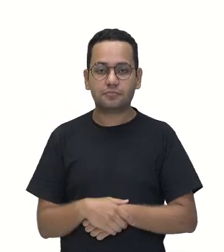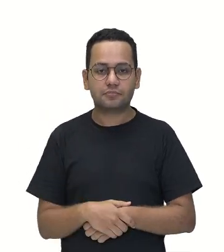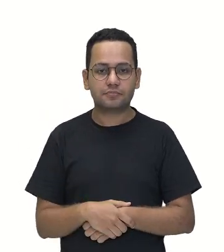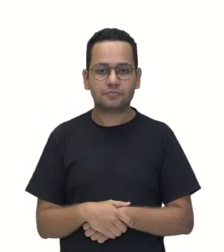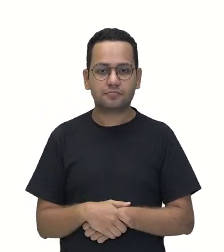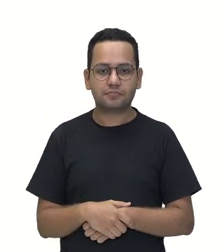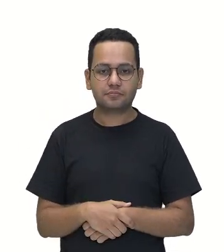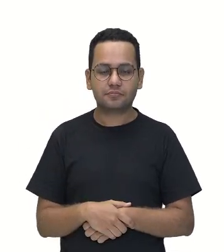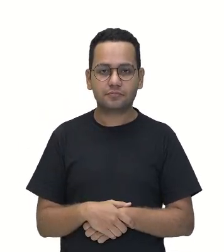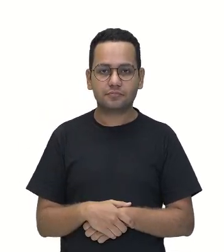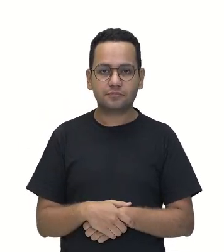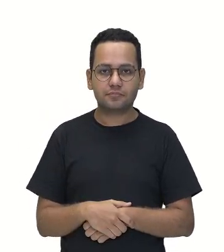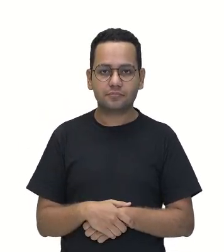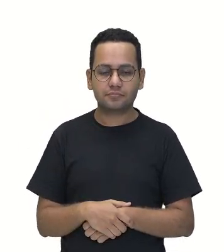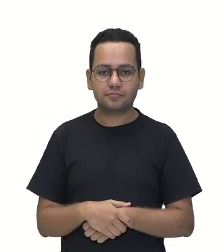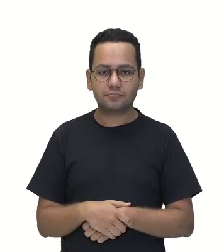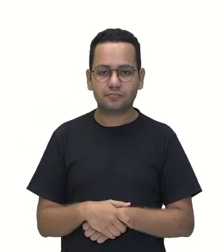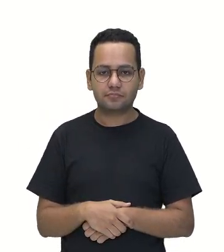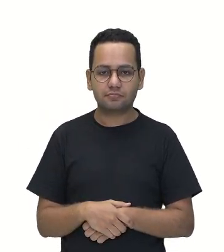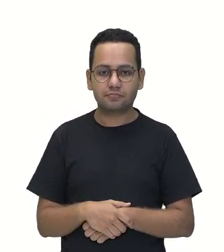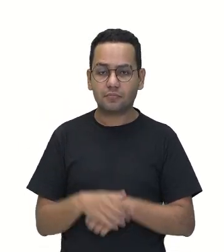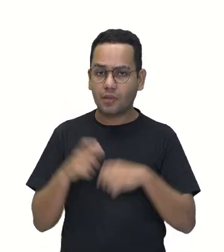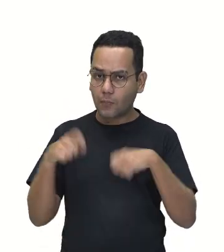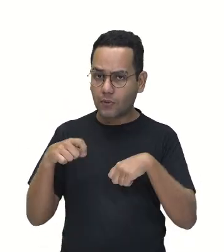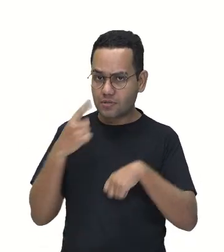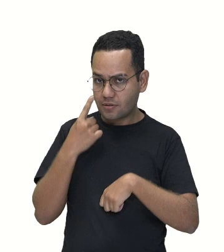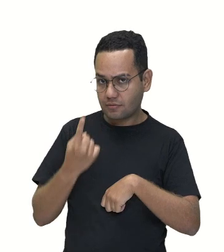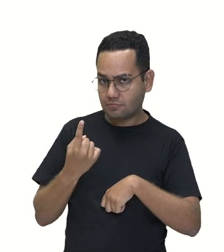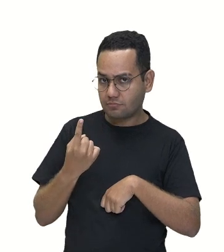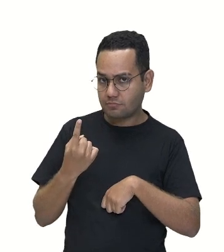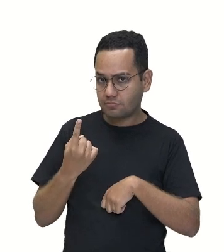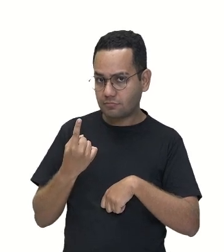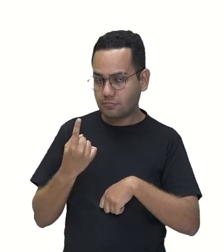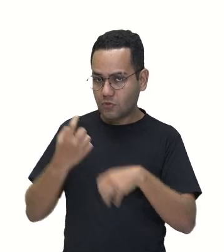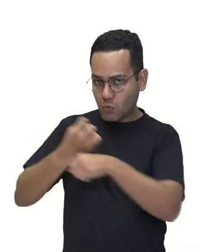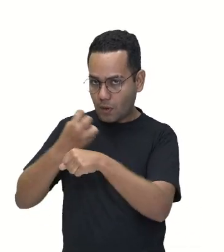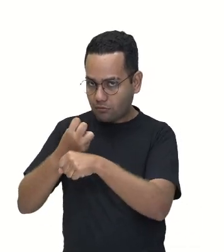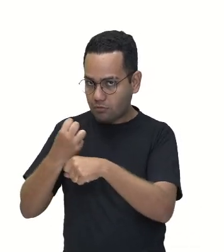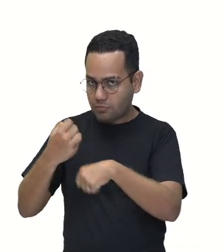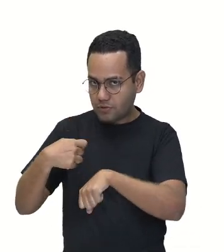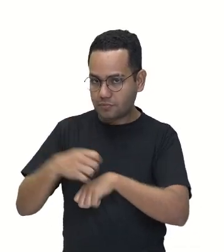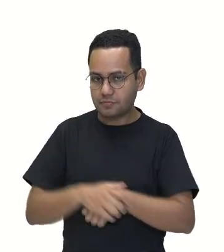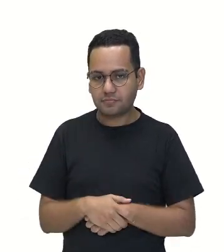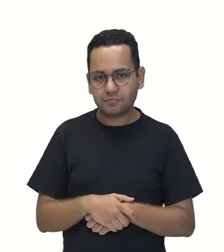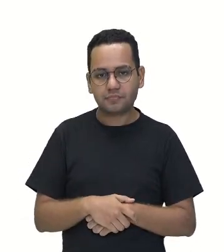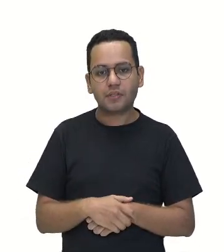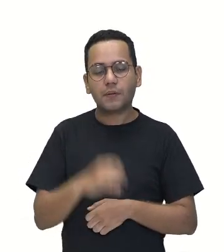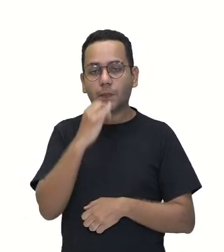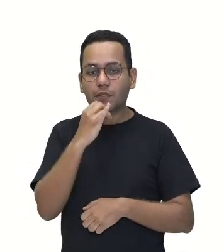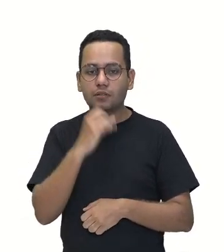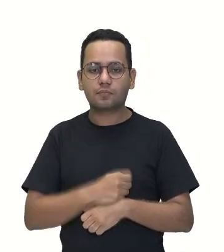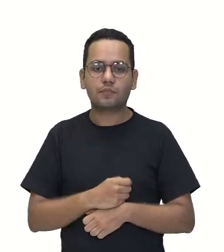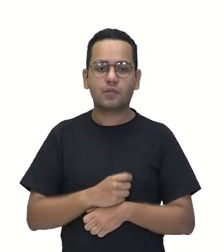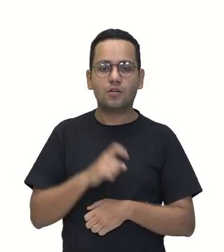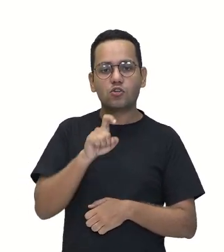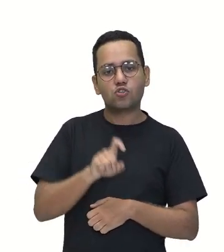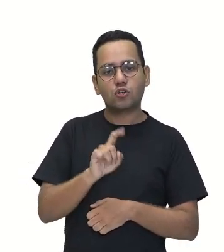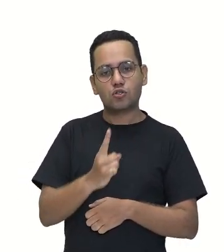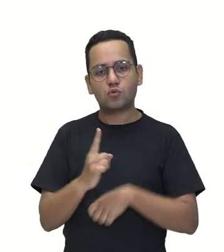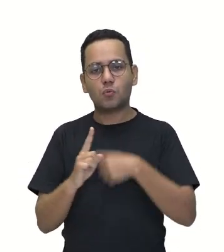√6 não é o somatório que ele tá pedindo então tanto faz você somar X1 +